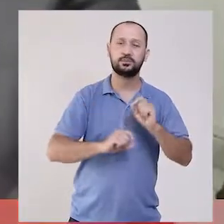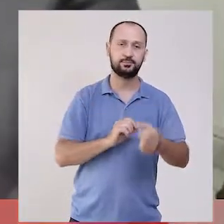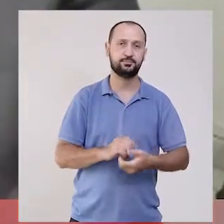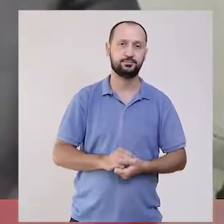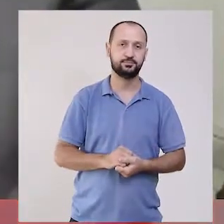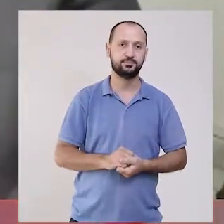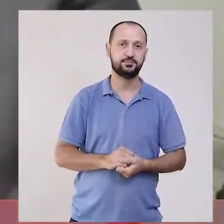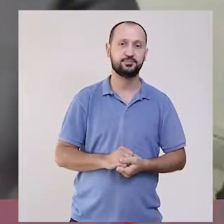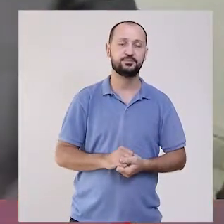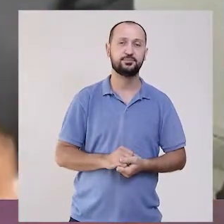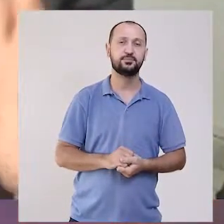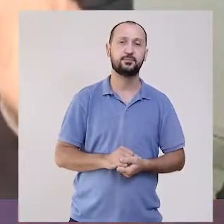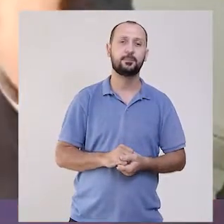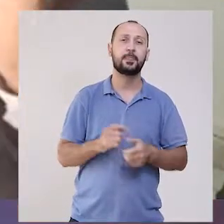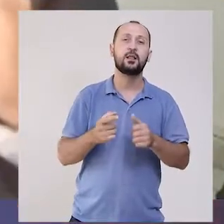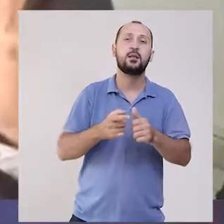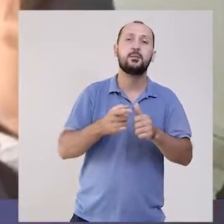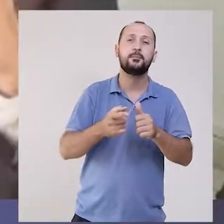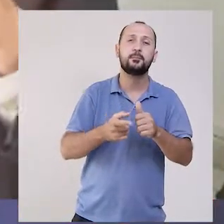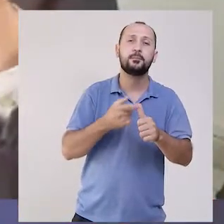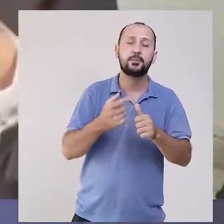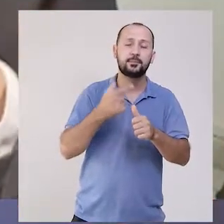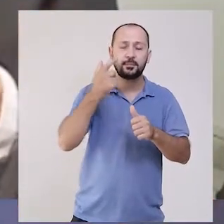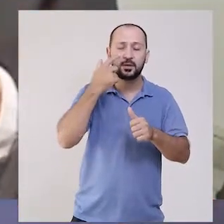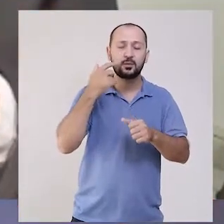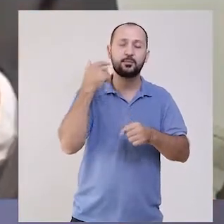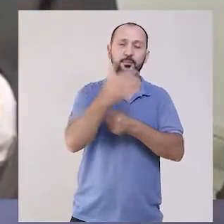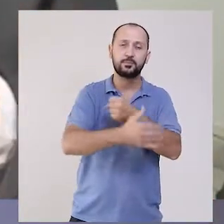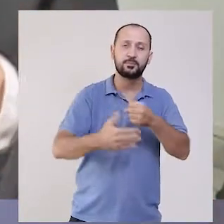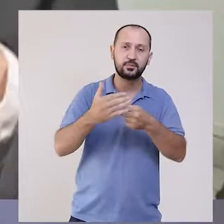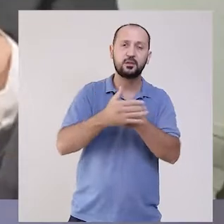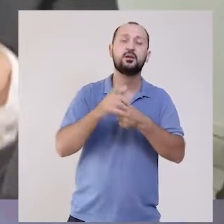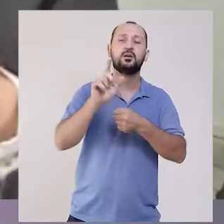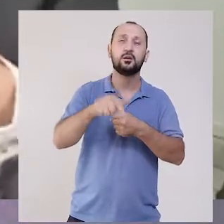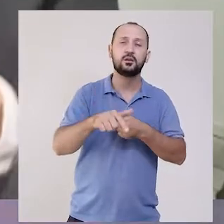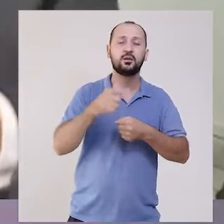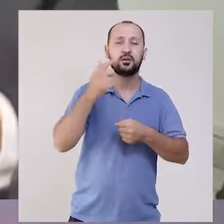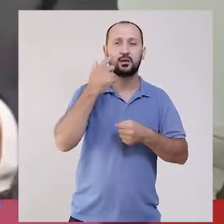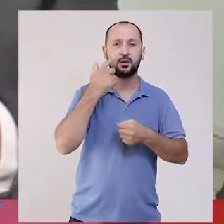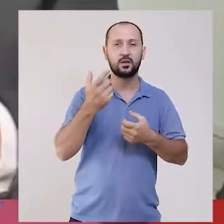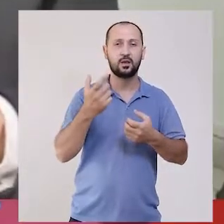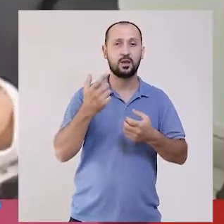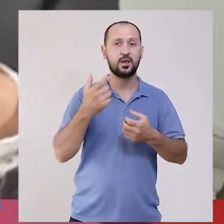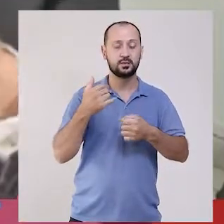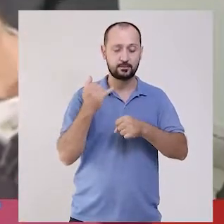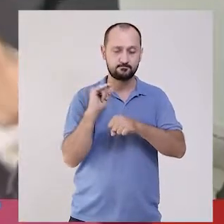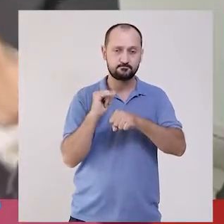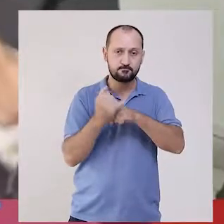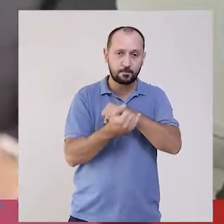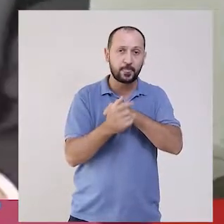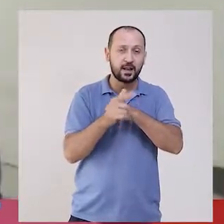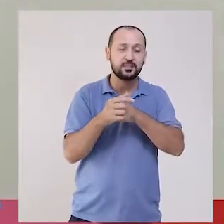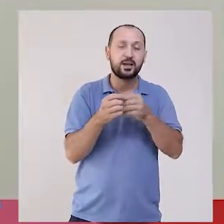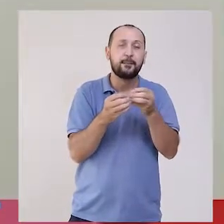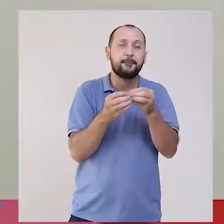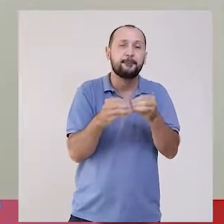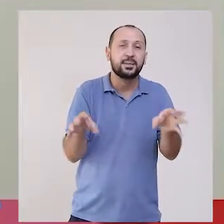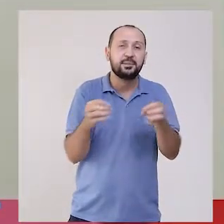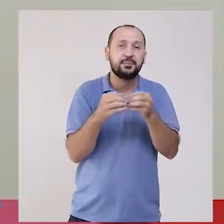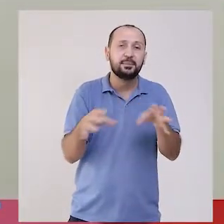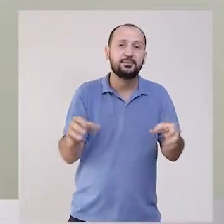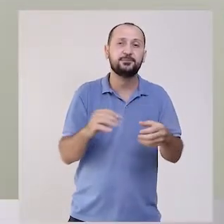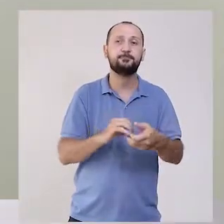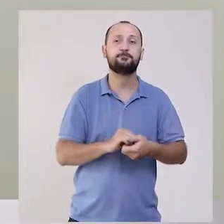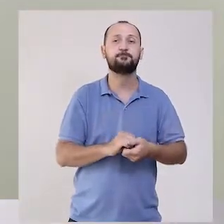suscetível. O primeiro ataque, a primeira defesa, que é a imunidade celular, ela é bastante